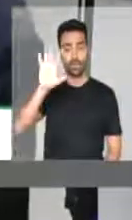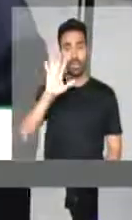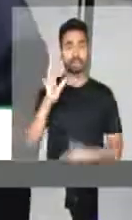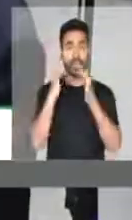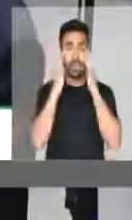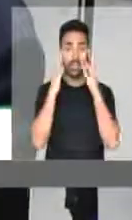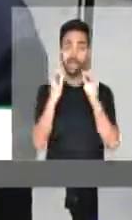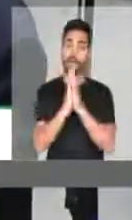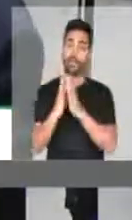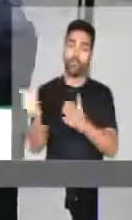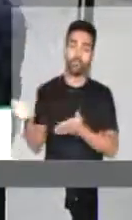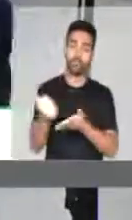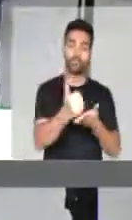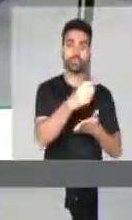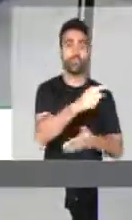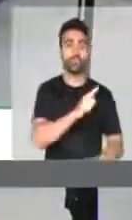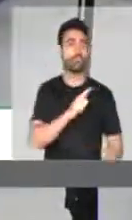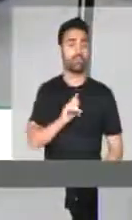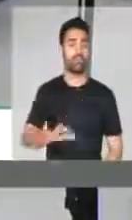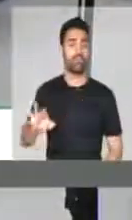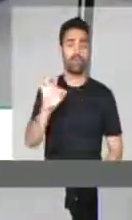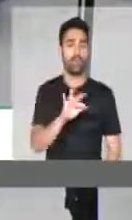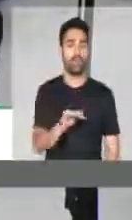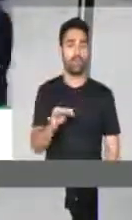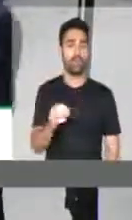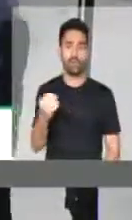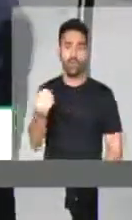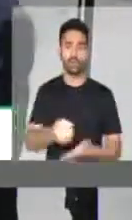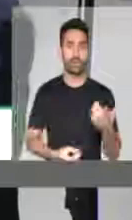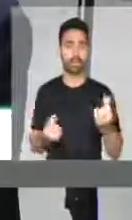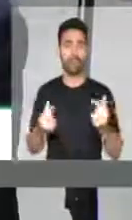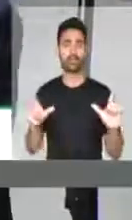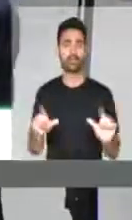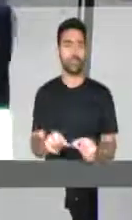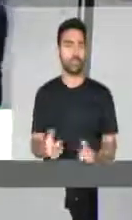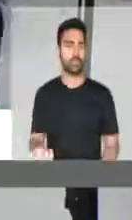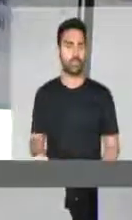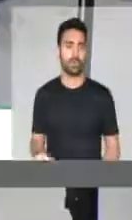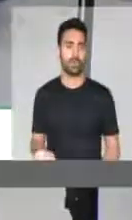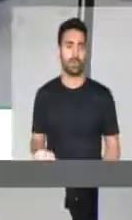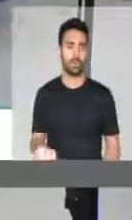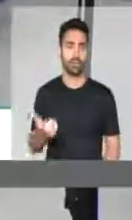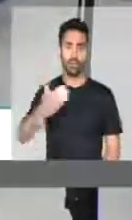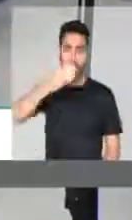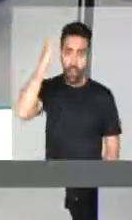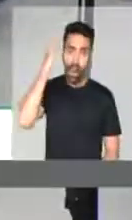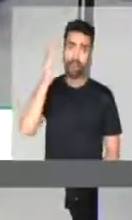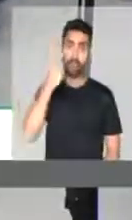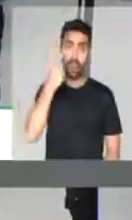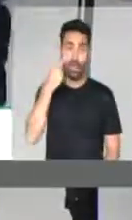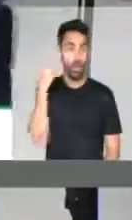da ajuda do governo federal e não cortar o orçamento. Alô, Temer! Olha para o Brasil!